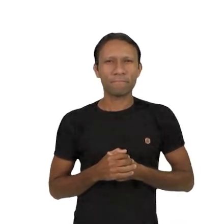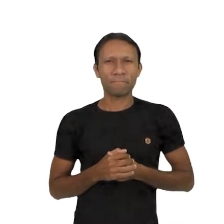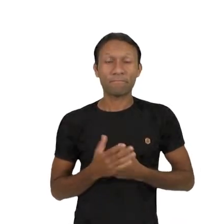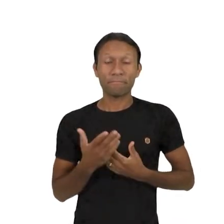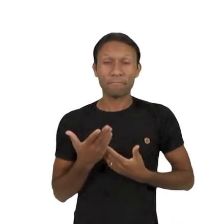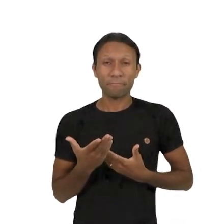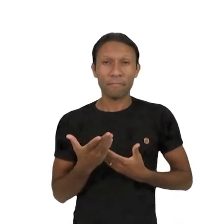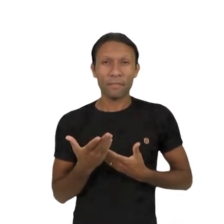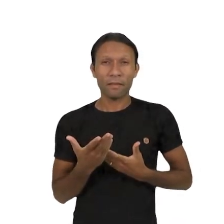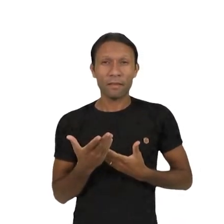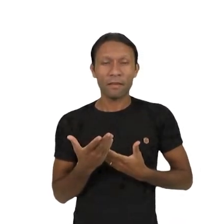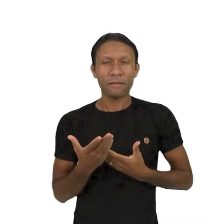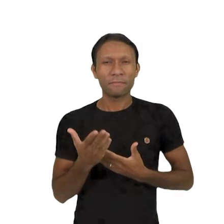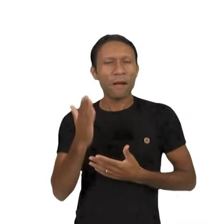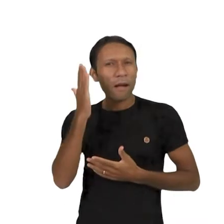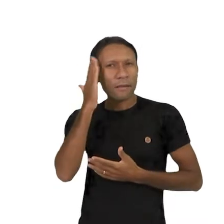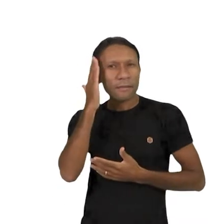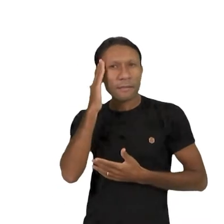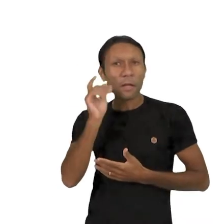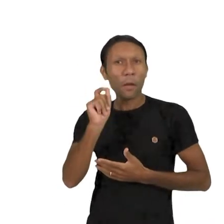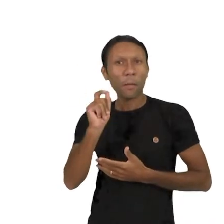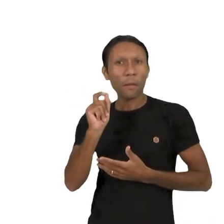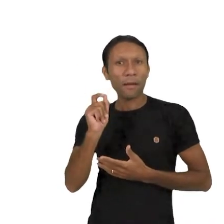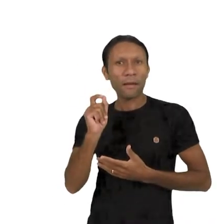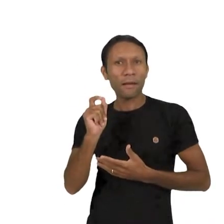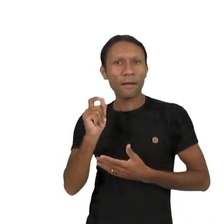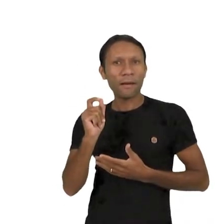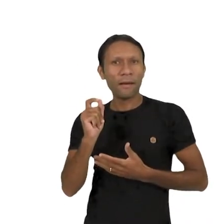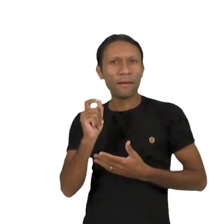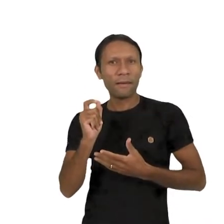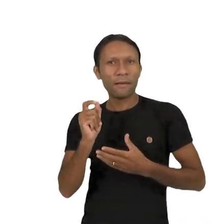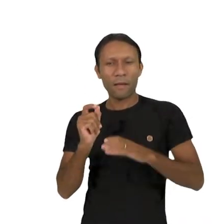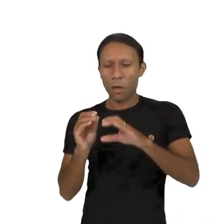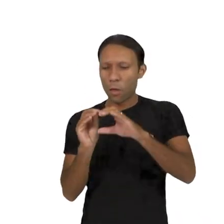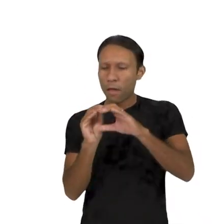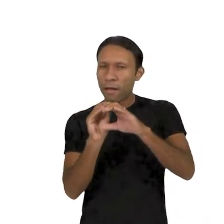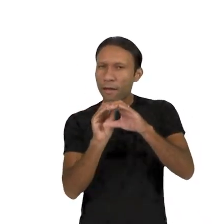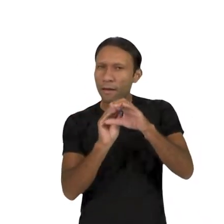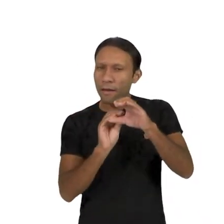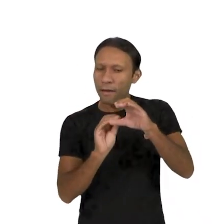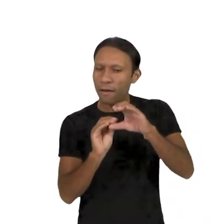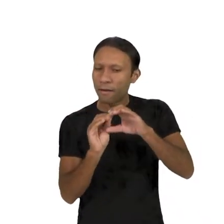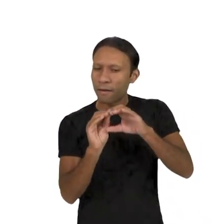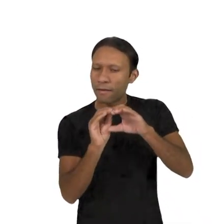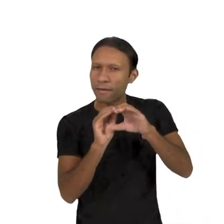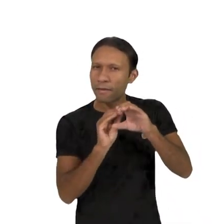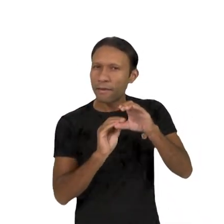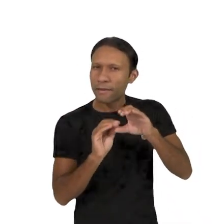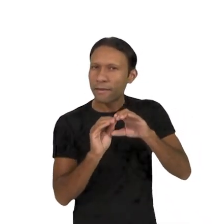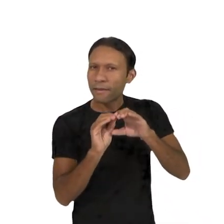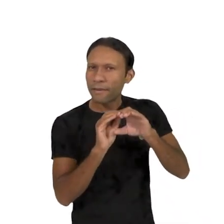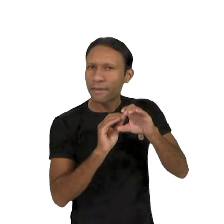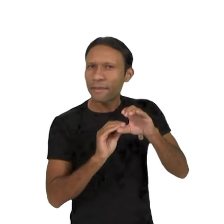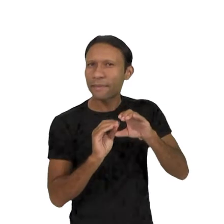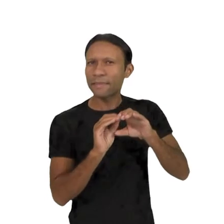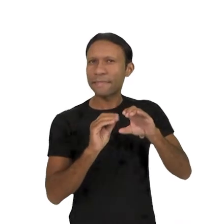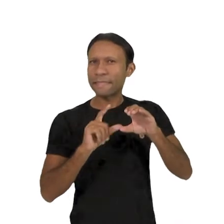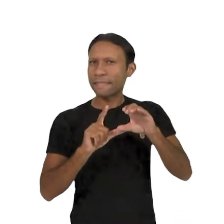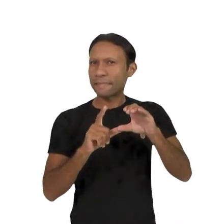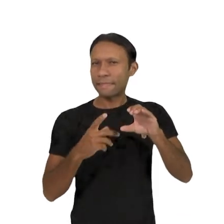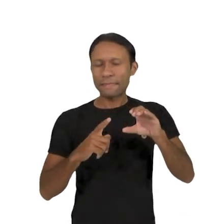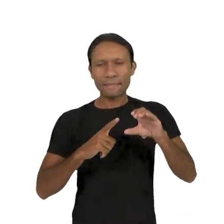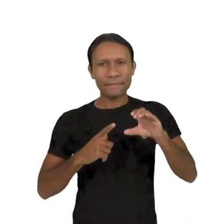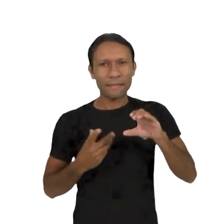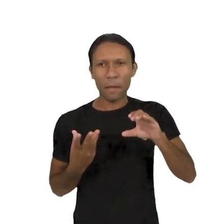Nesse ponto aqui, vale salientar de novo a presença dos ribossomos. Tá? Que você tem